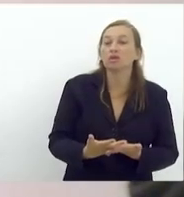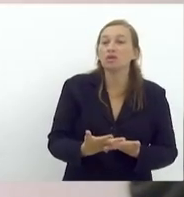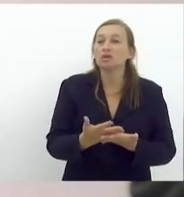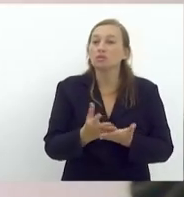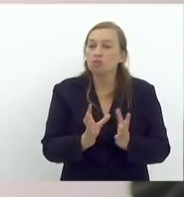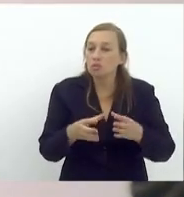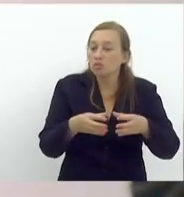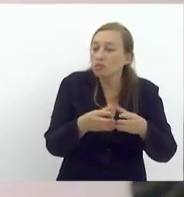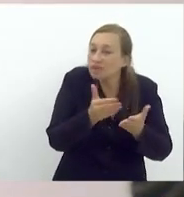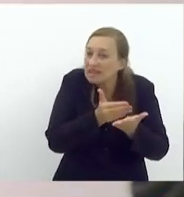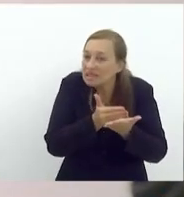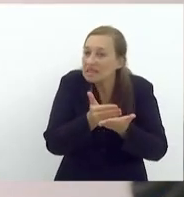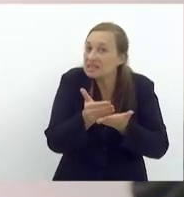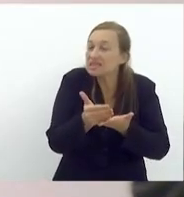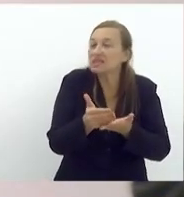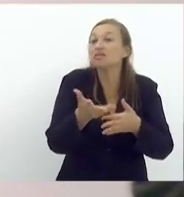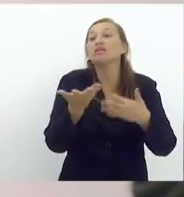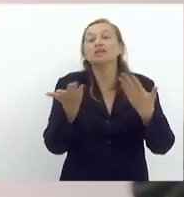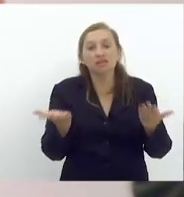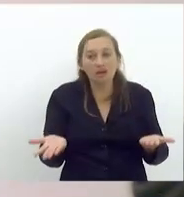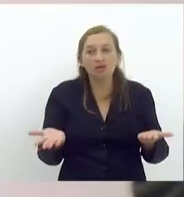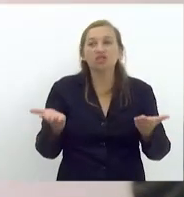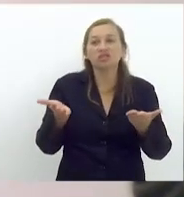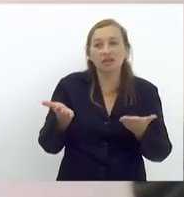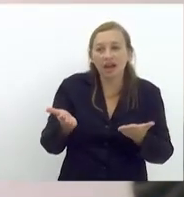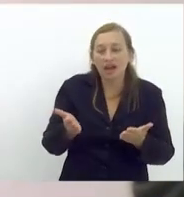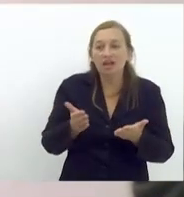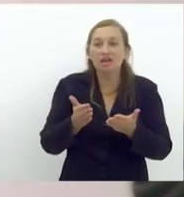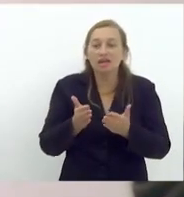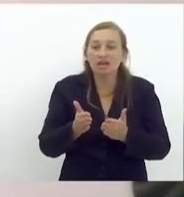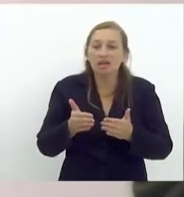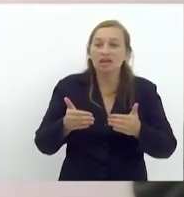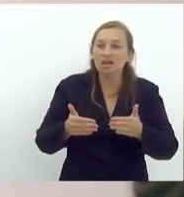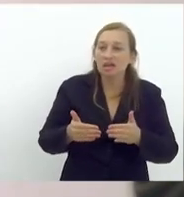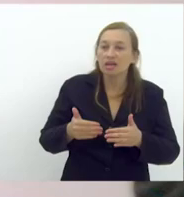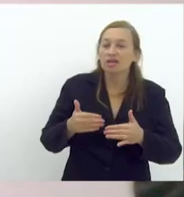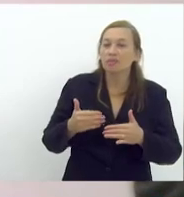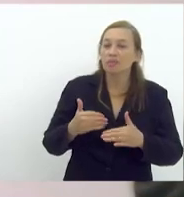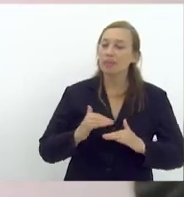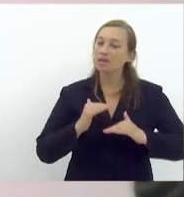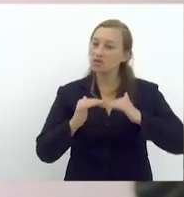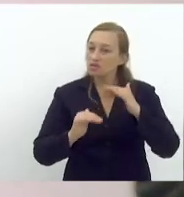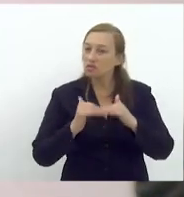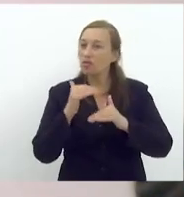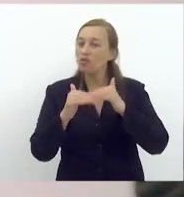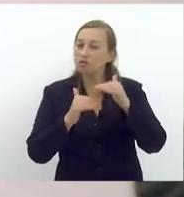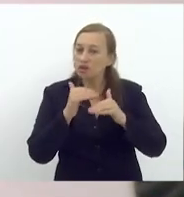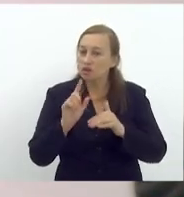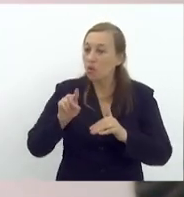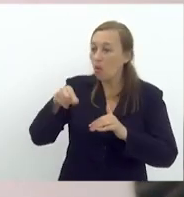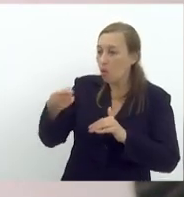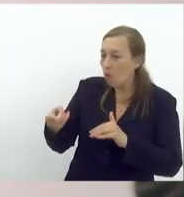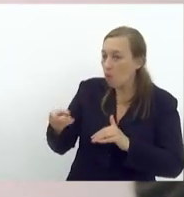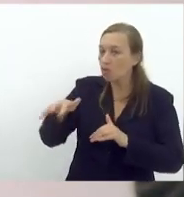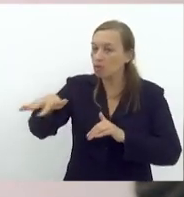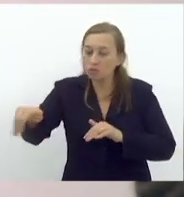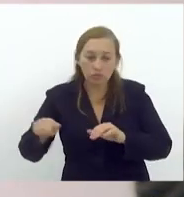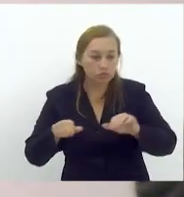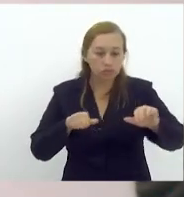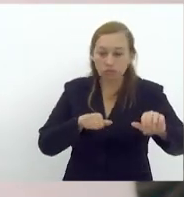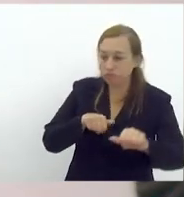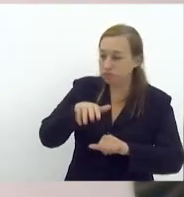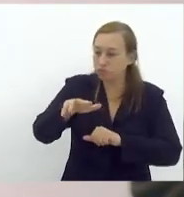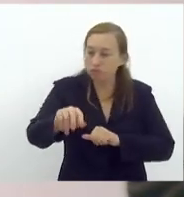começando a terminar Então a gente tá indo para para uma lógica mais de pegar outros elementos do Hip Hop inclusive